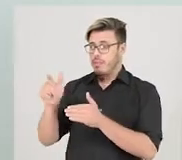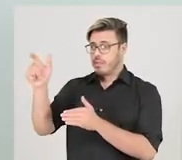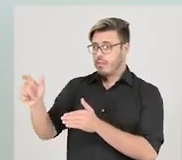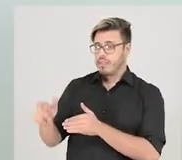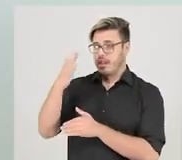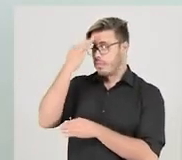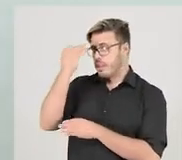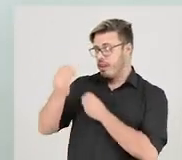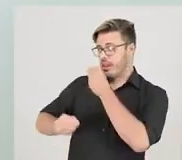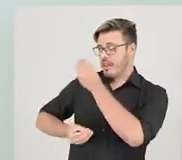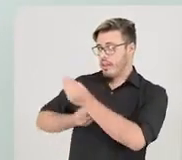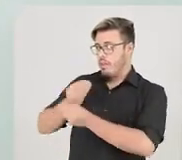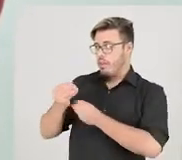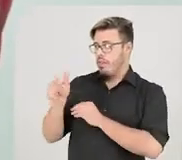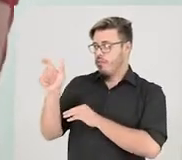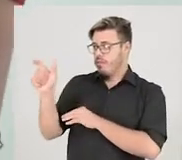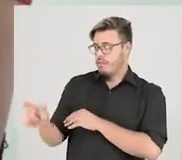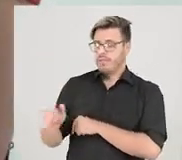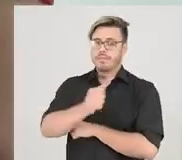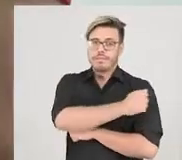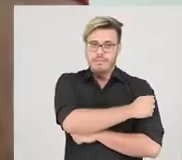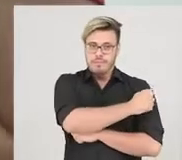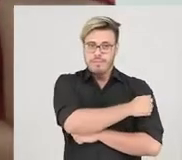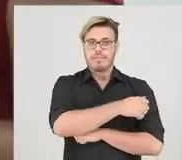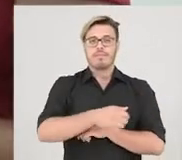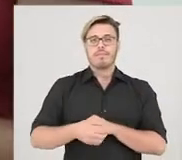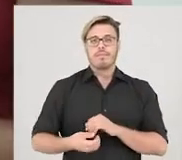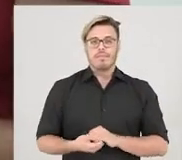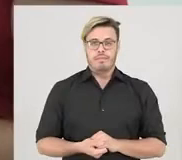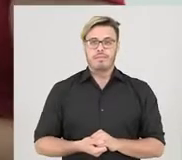será disponibilizado.